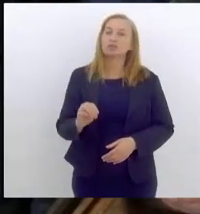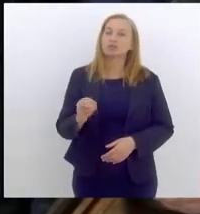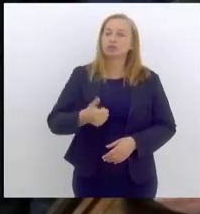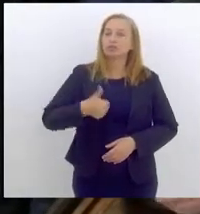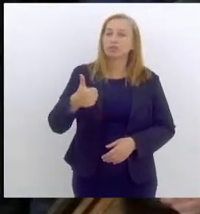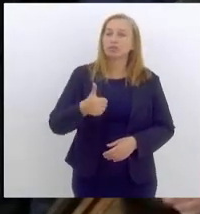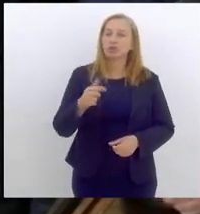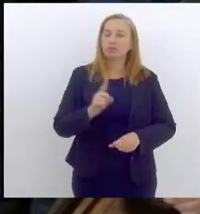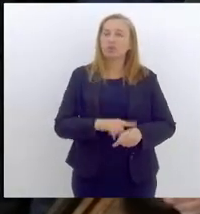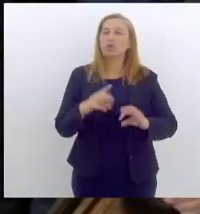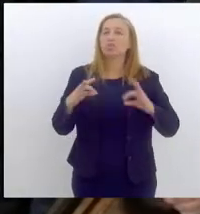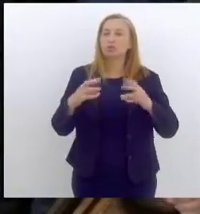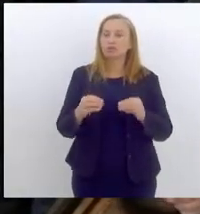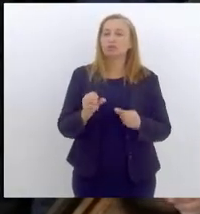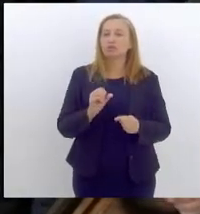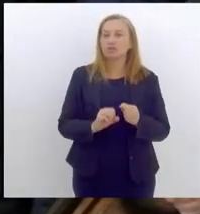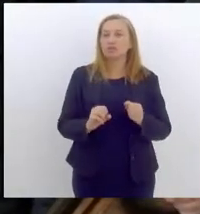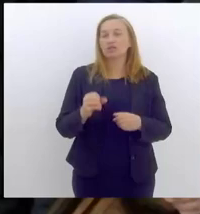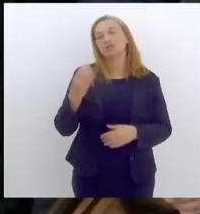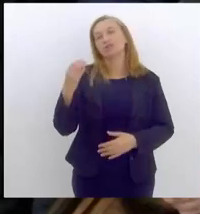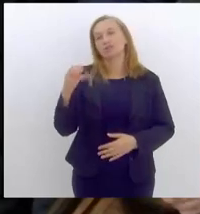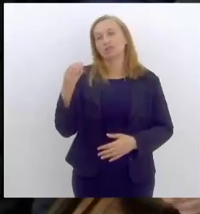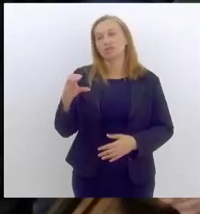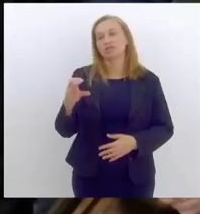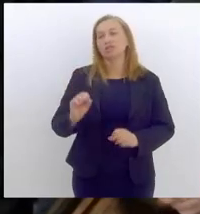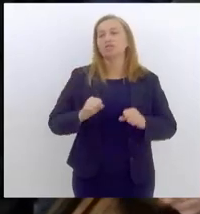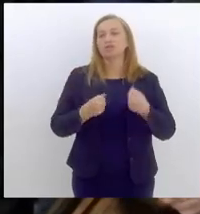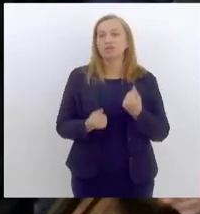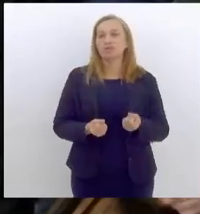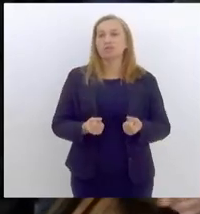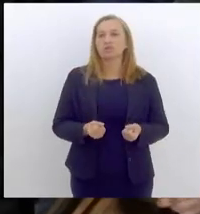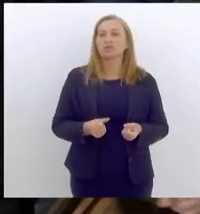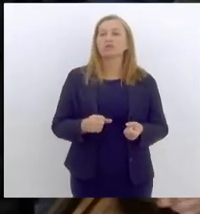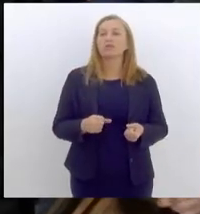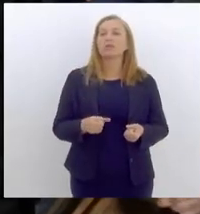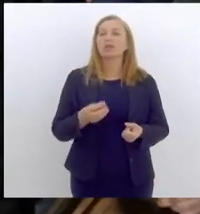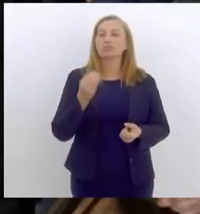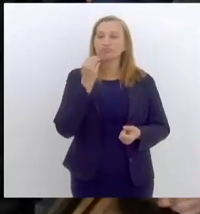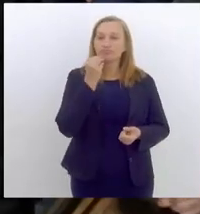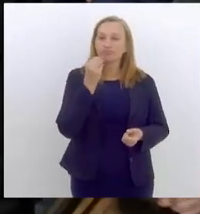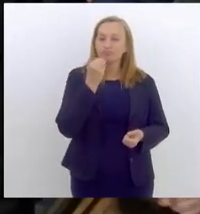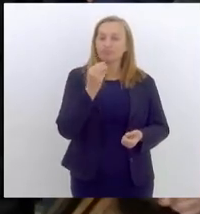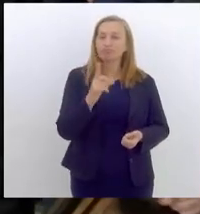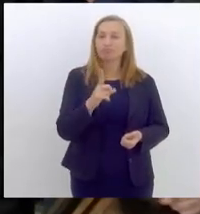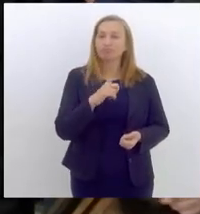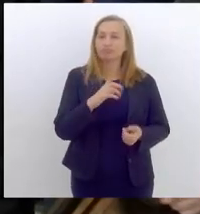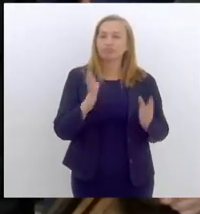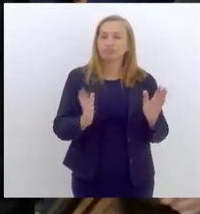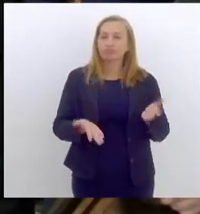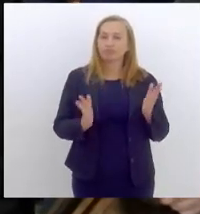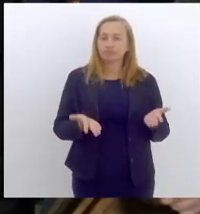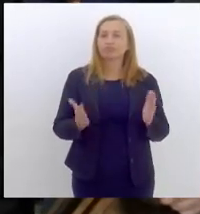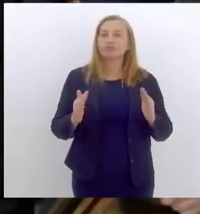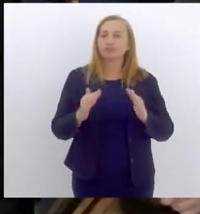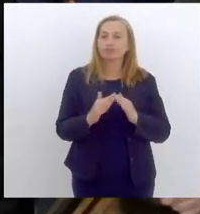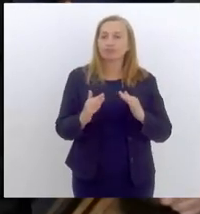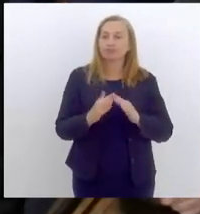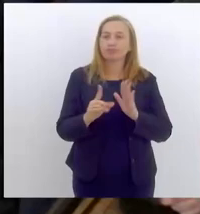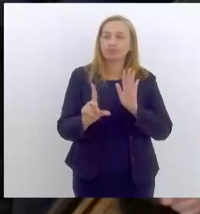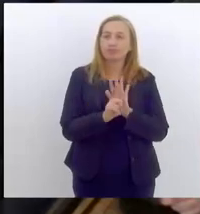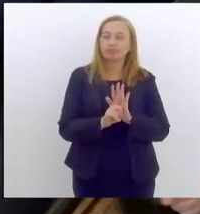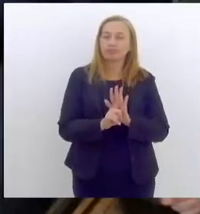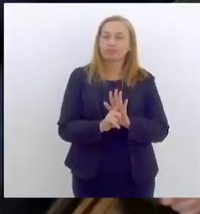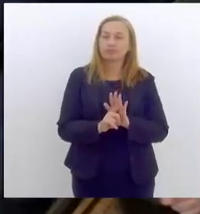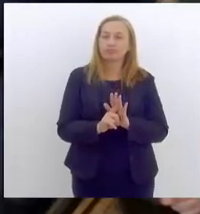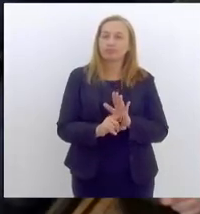tudo aquilo que nós fizemos em Niterói com unidade. Então nós temos a oportunidade hoje, nessa Casa Legislativa, de